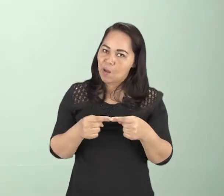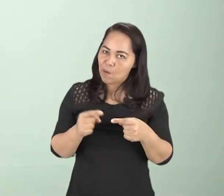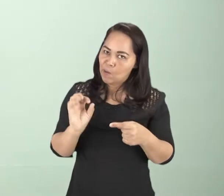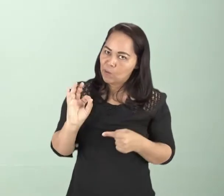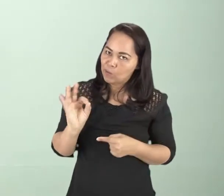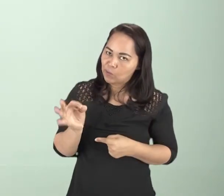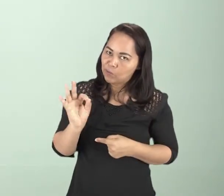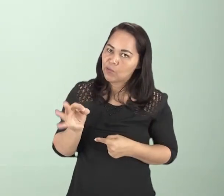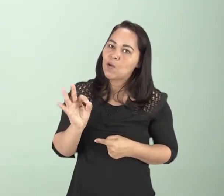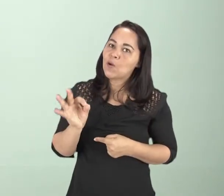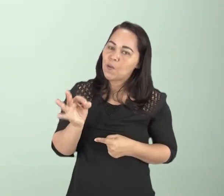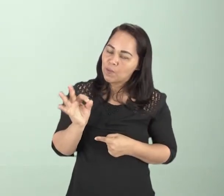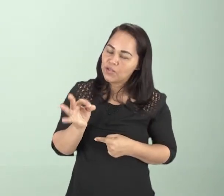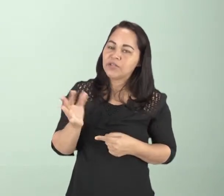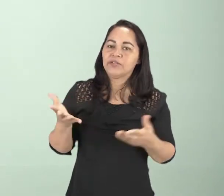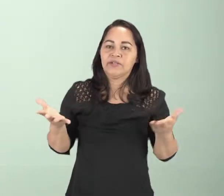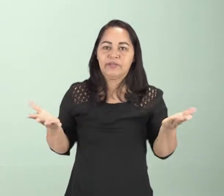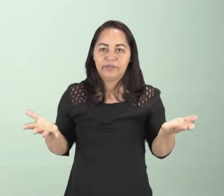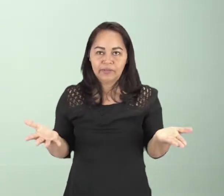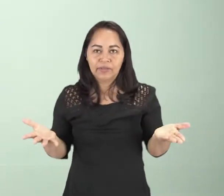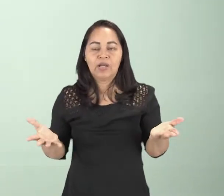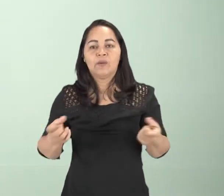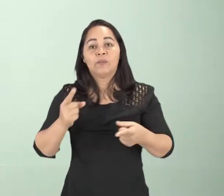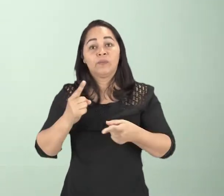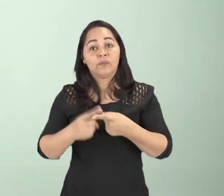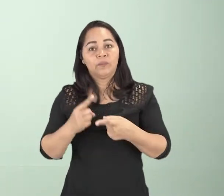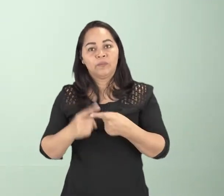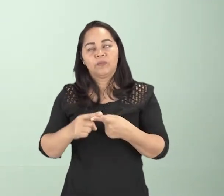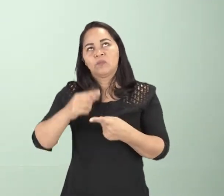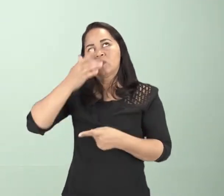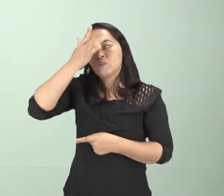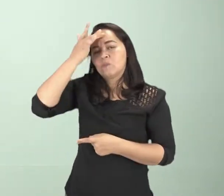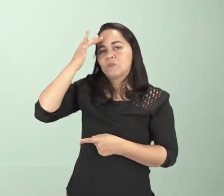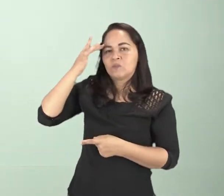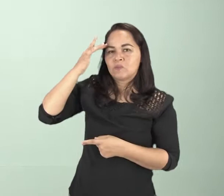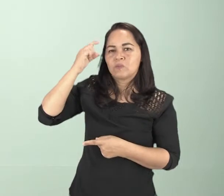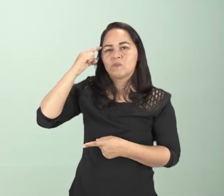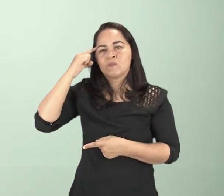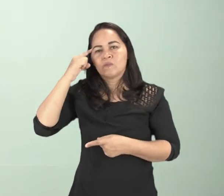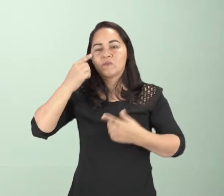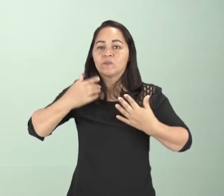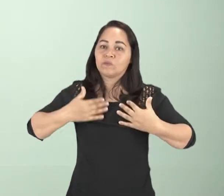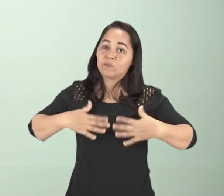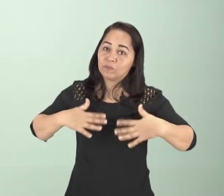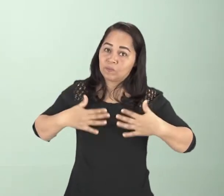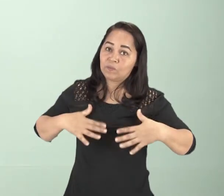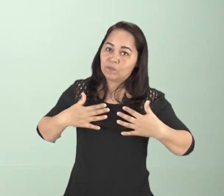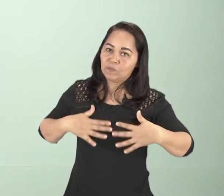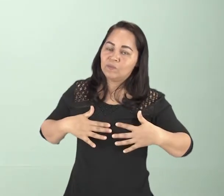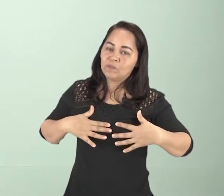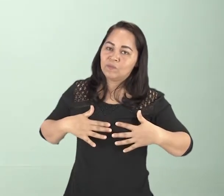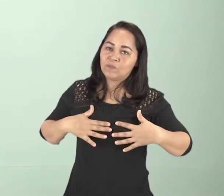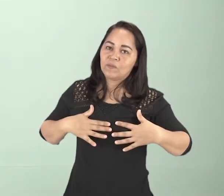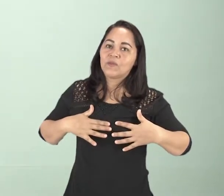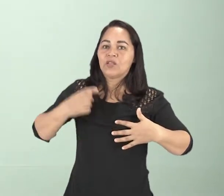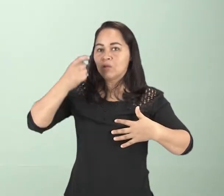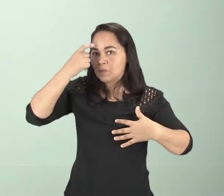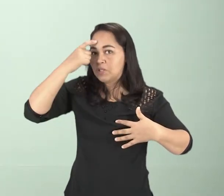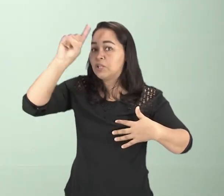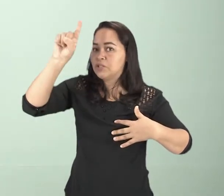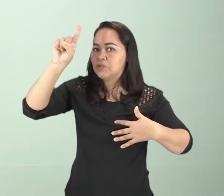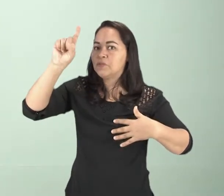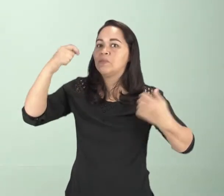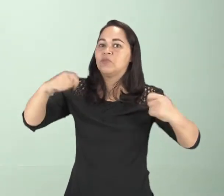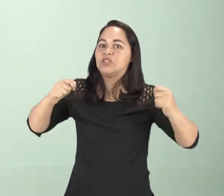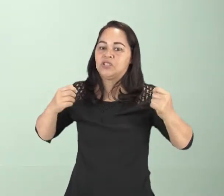forma adequada, de uma forma mais, vamos dizer assim, mais tranquila. Isso é ser uma pessoa criativa.